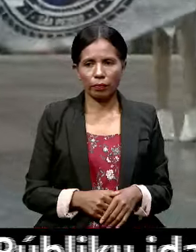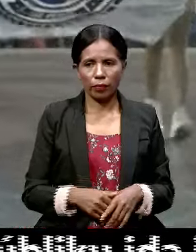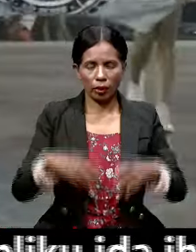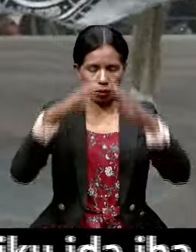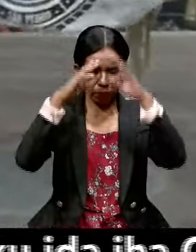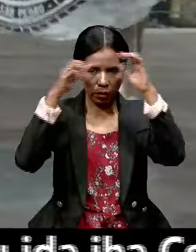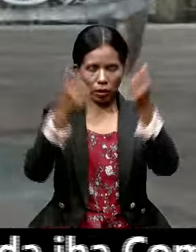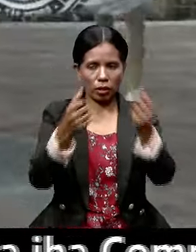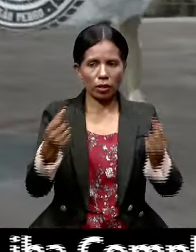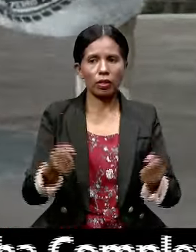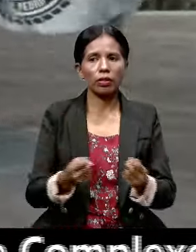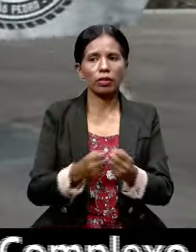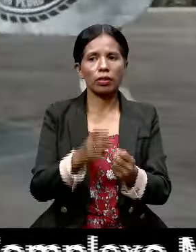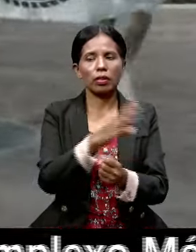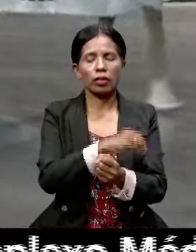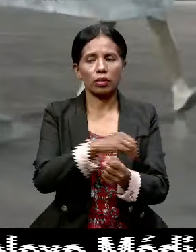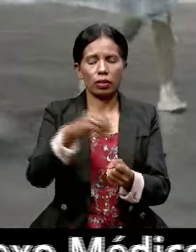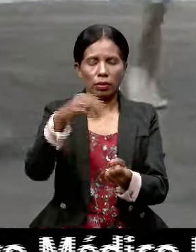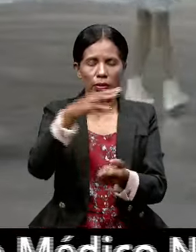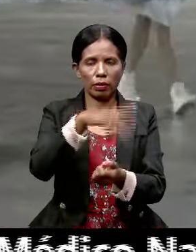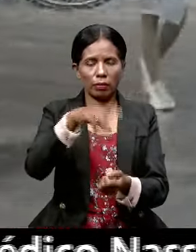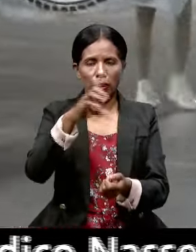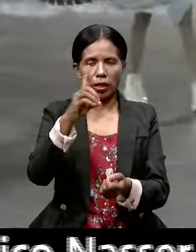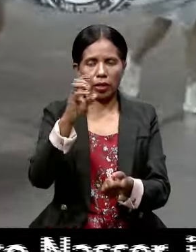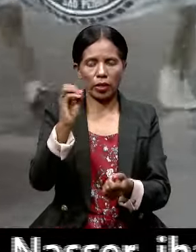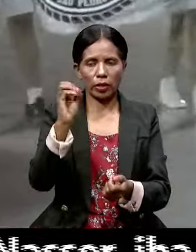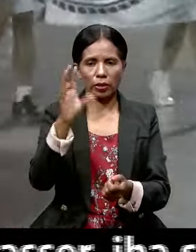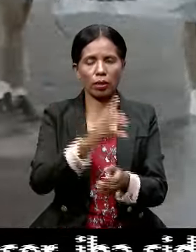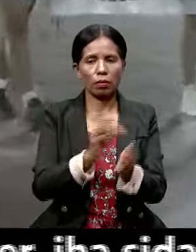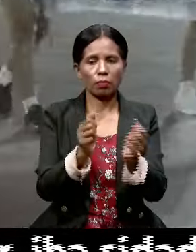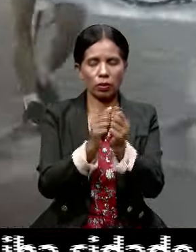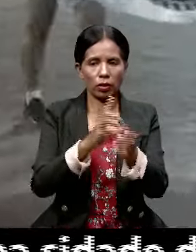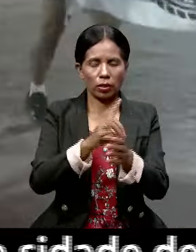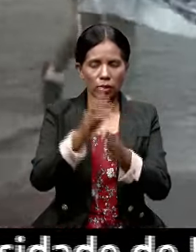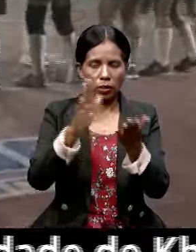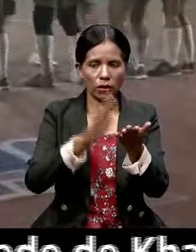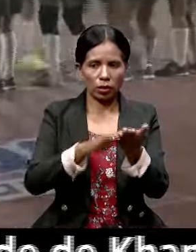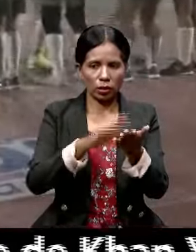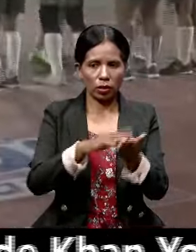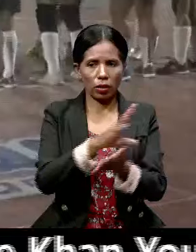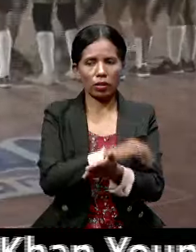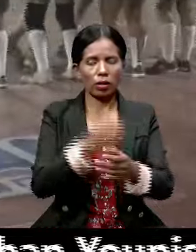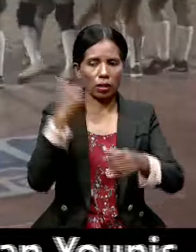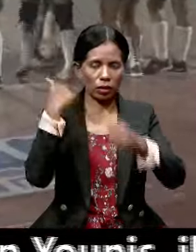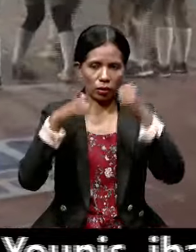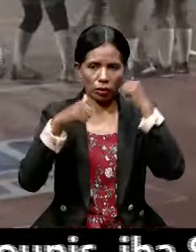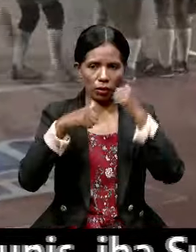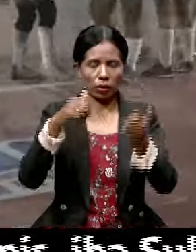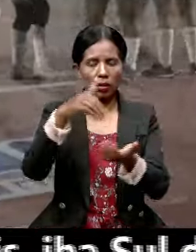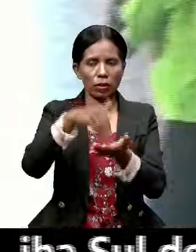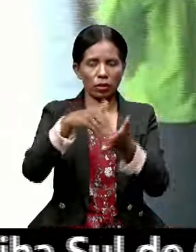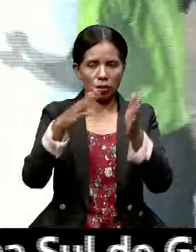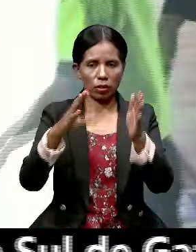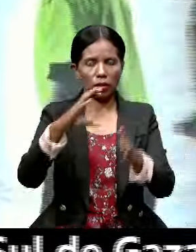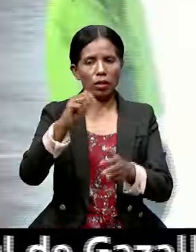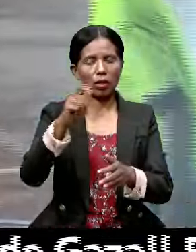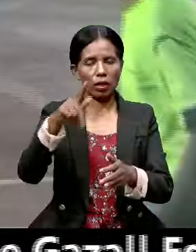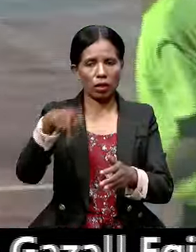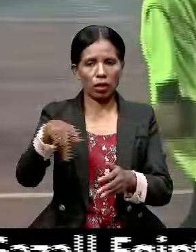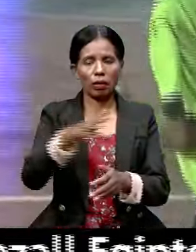Presidente da Associação dos Antigos Alunos São Pedro, Ramuto Co, diretor da escola, em ser atividade de jogo Alume Cup, Nebemac Durante,